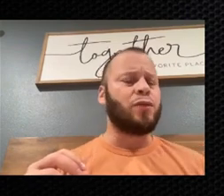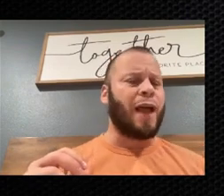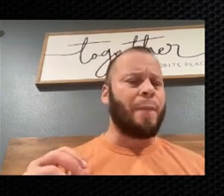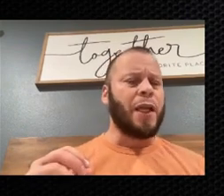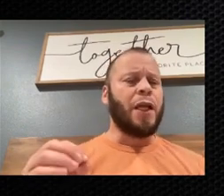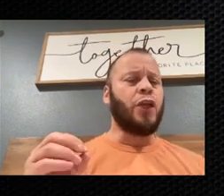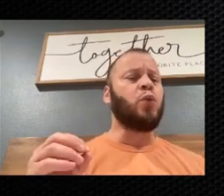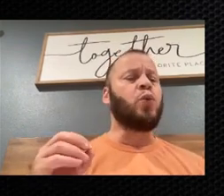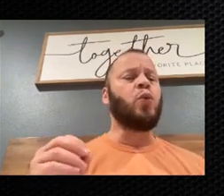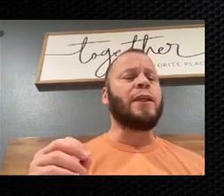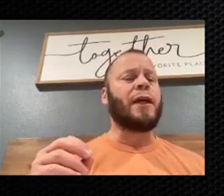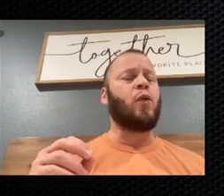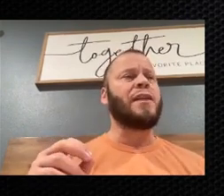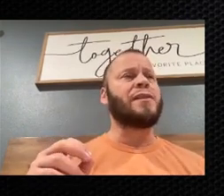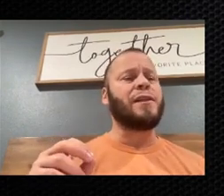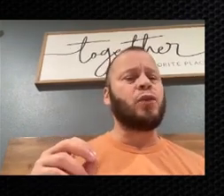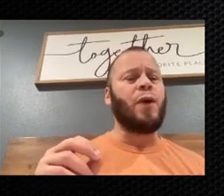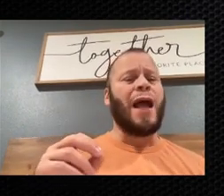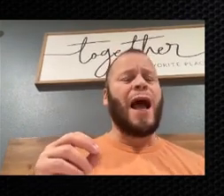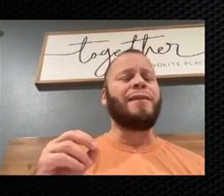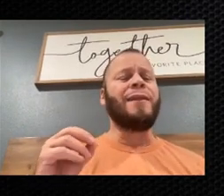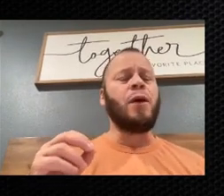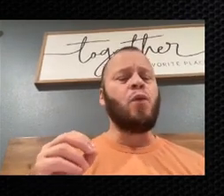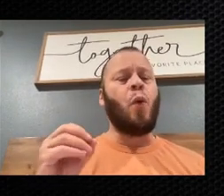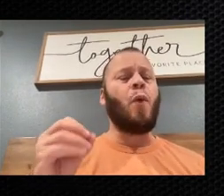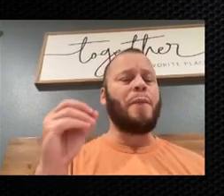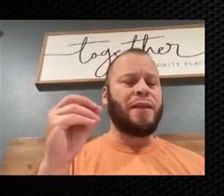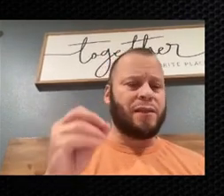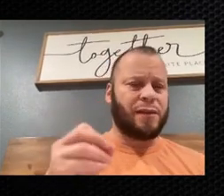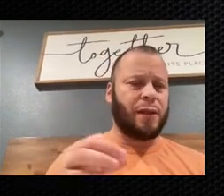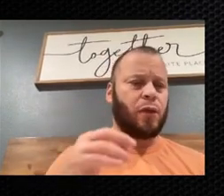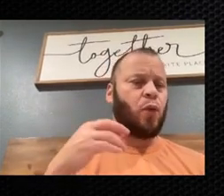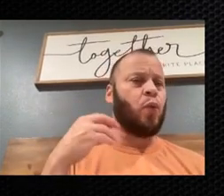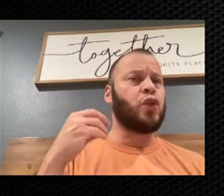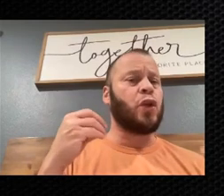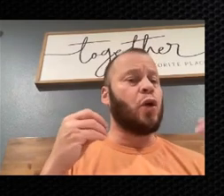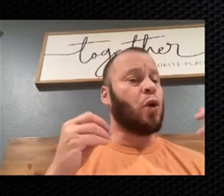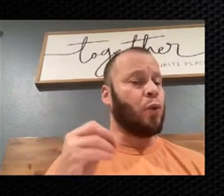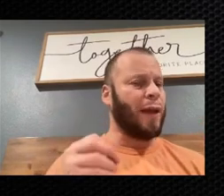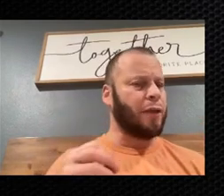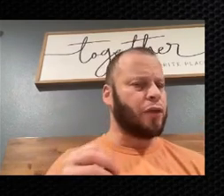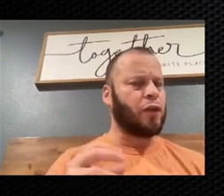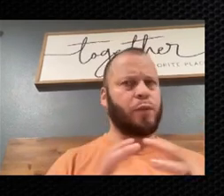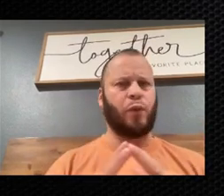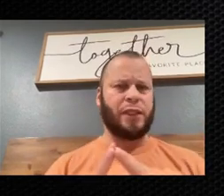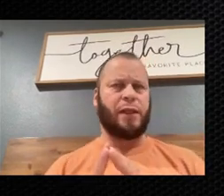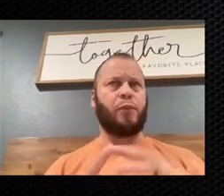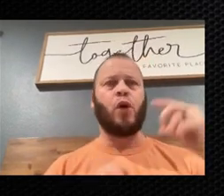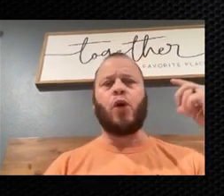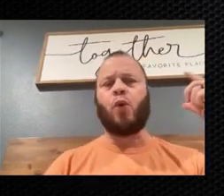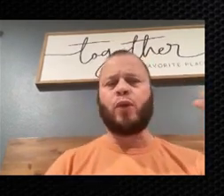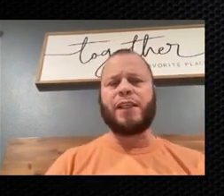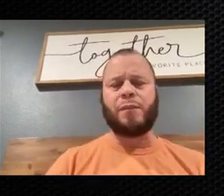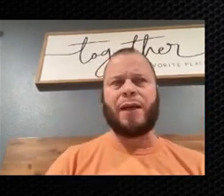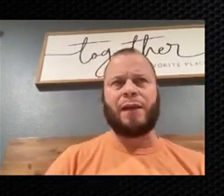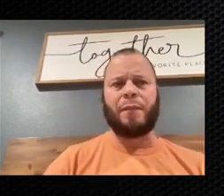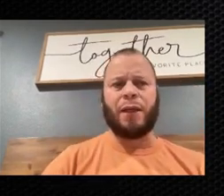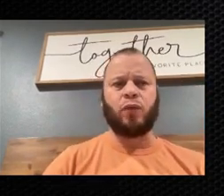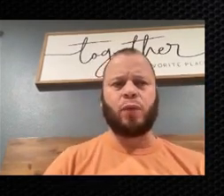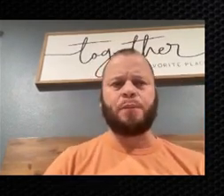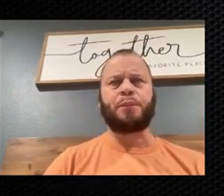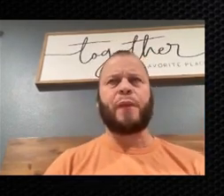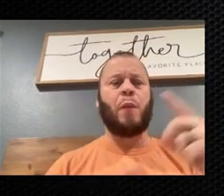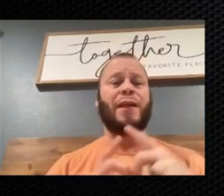vão começar a lutar e o Lula tá começando a não obedecer os globalistas por exemplo o